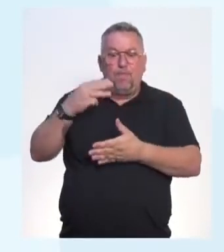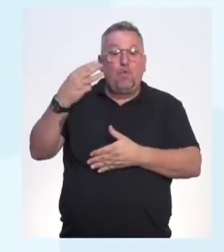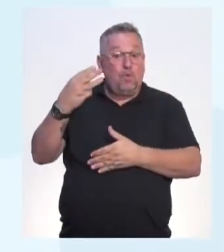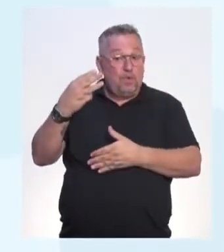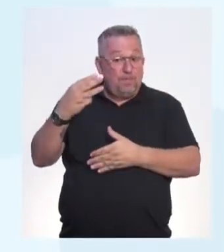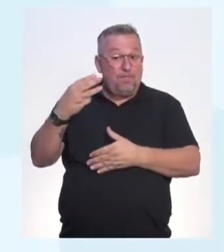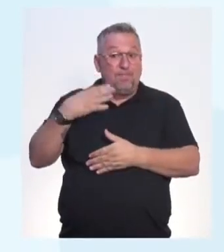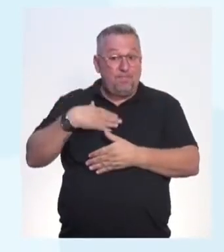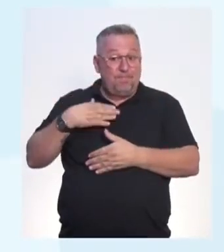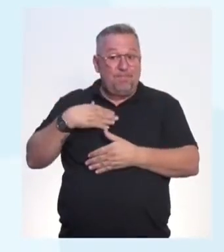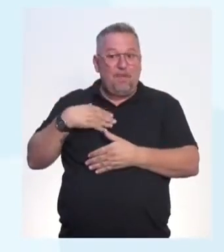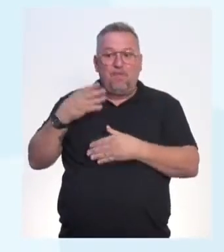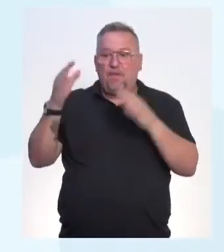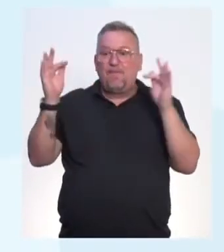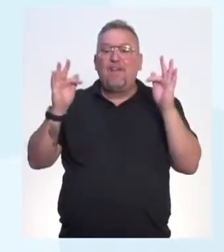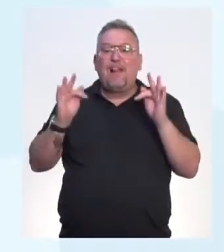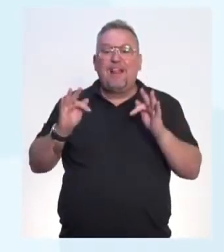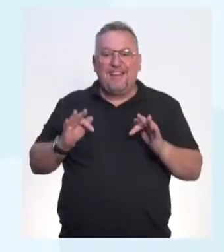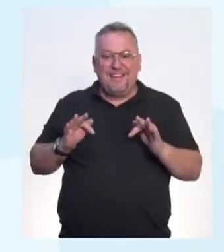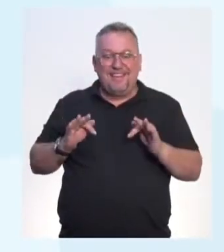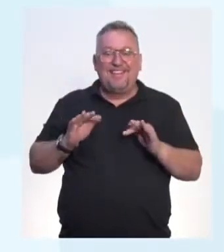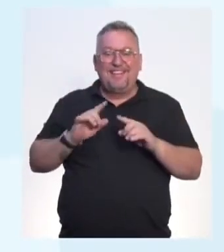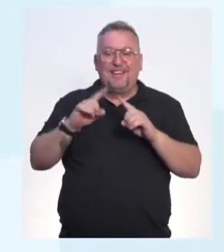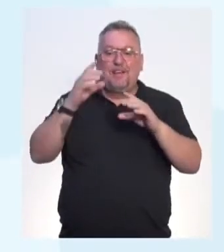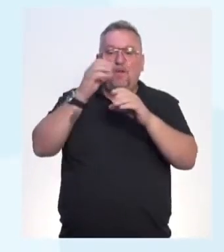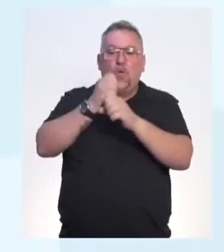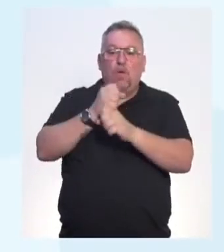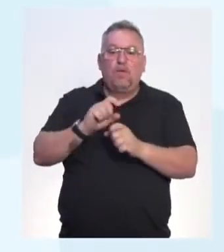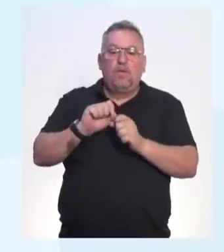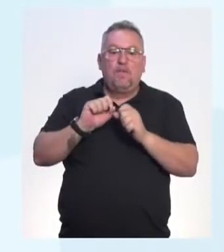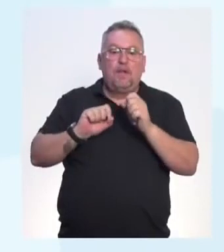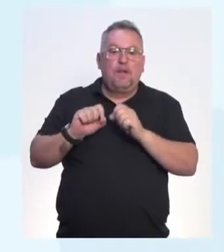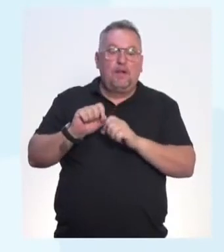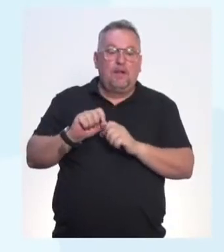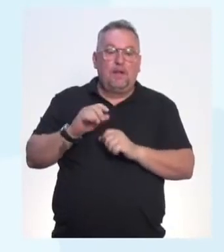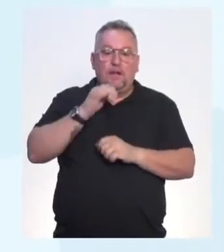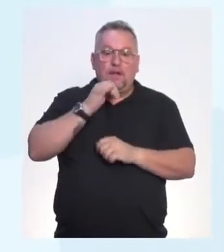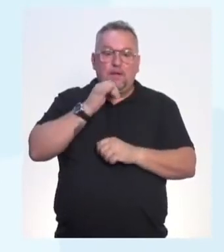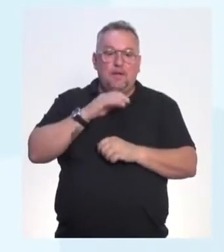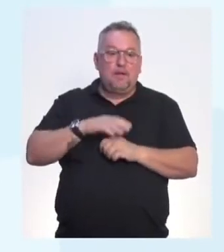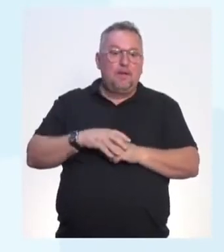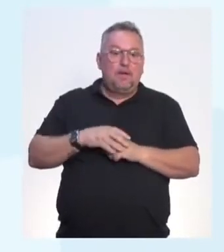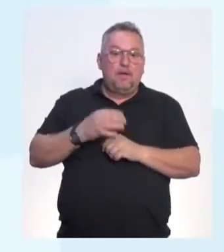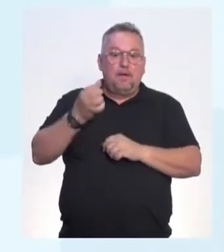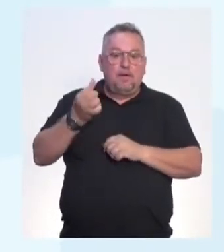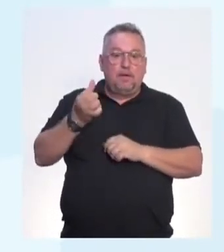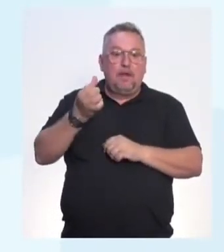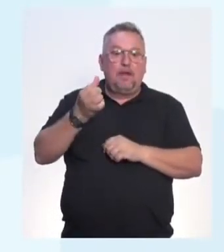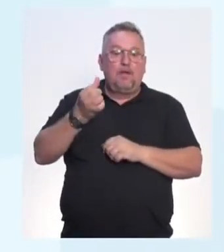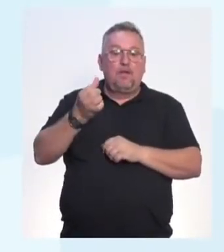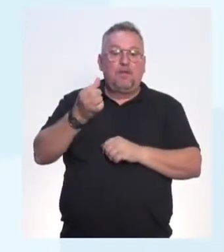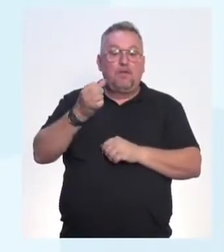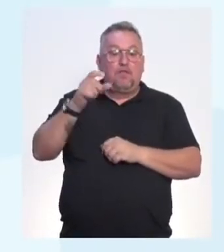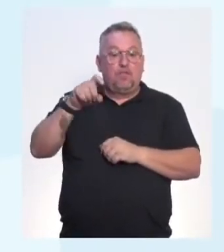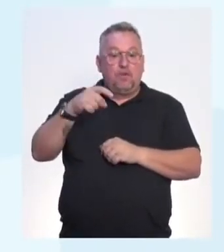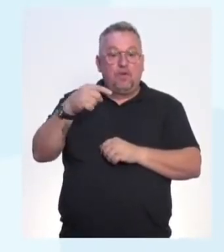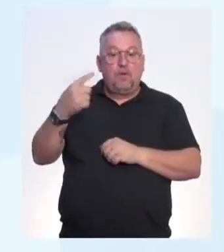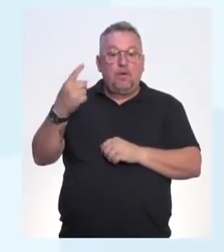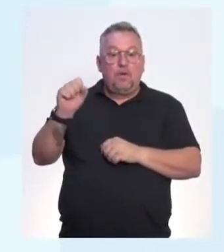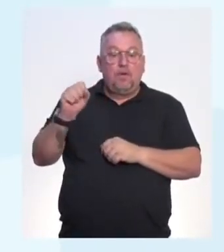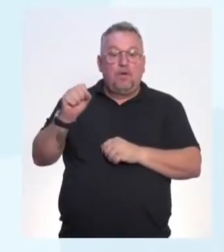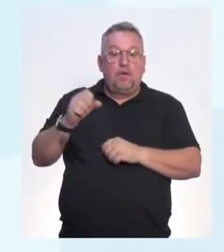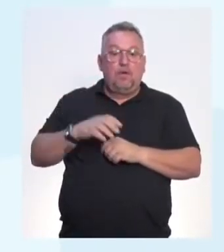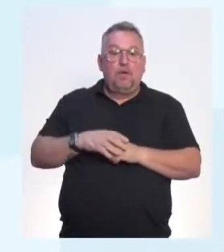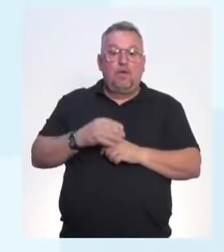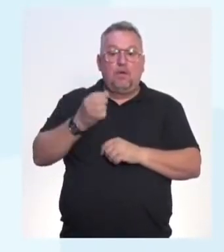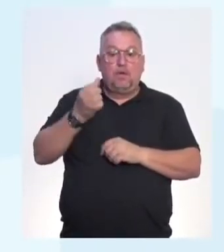3, para mim, eu vou ficar muito feliz. Que conta que você vai fazer? Você vai fazer, por exemplo, no 6x menos 18, 6